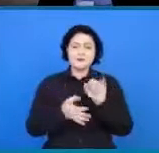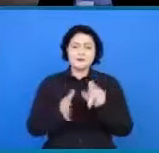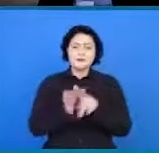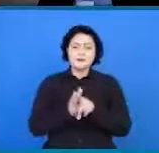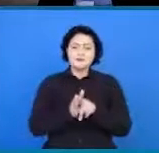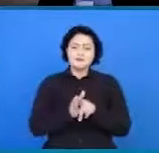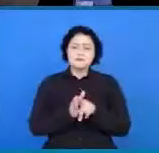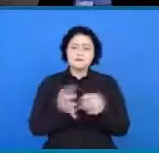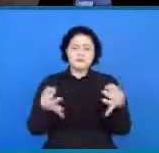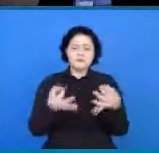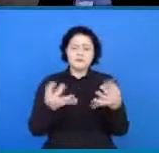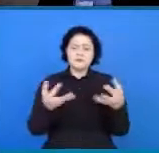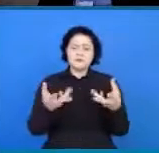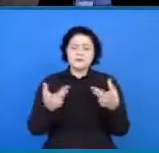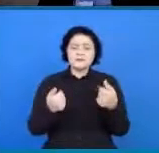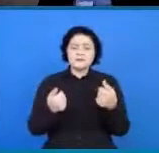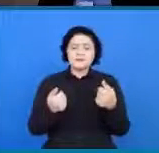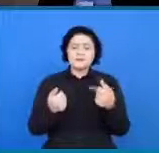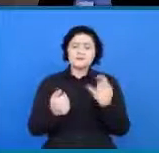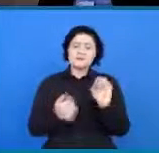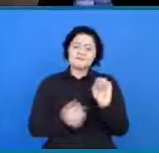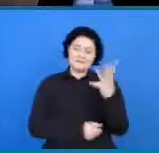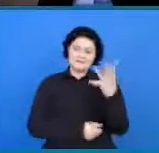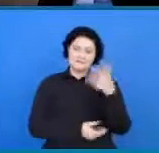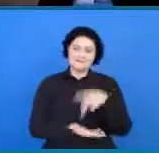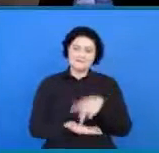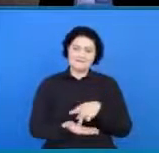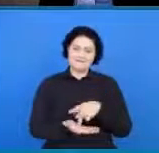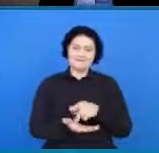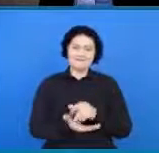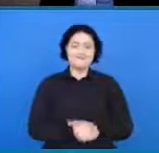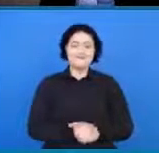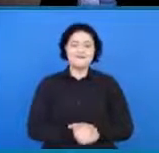incrível que pareça assim aconteceu